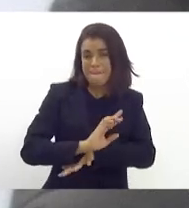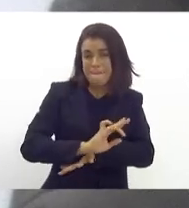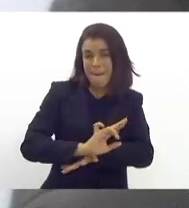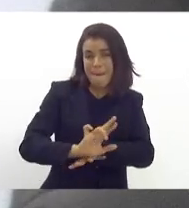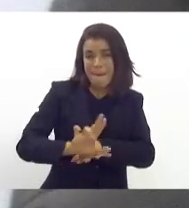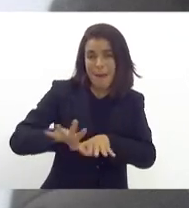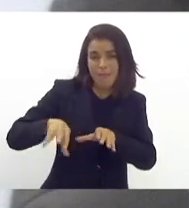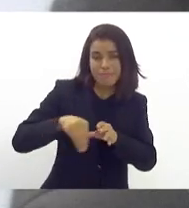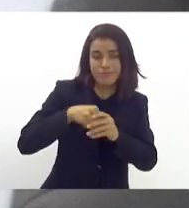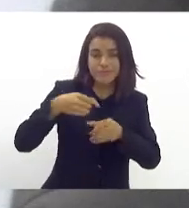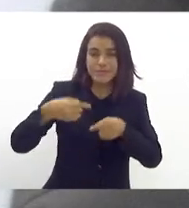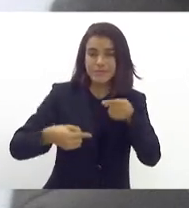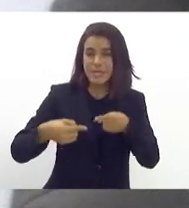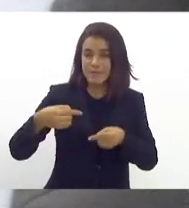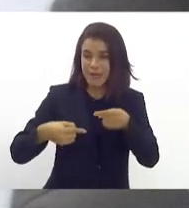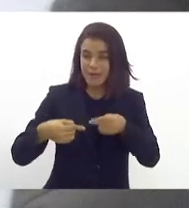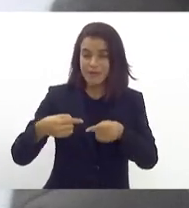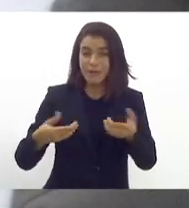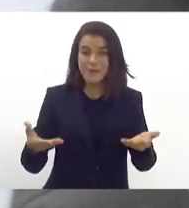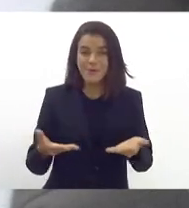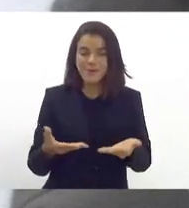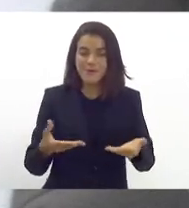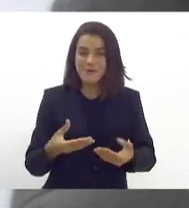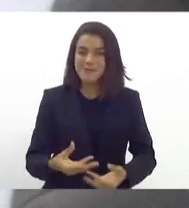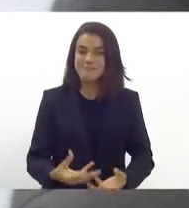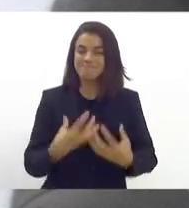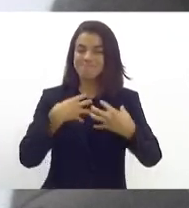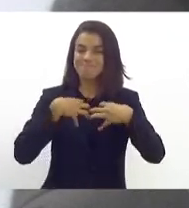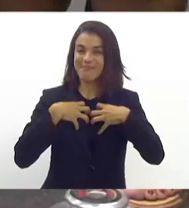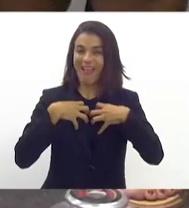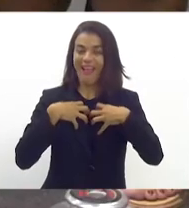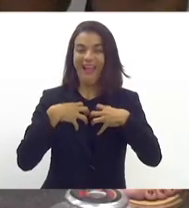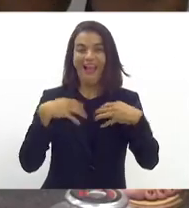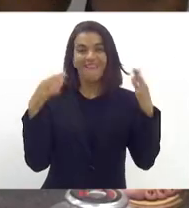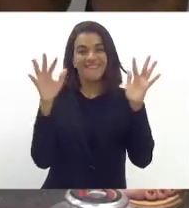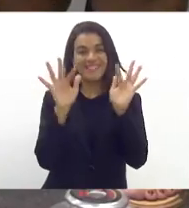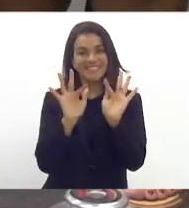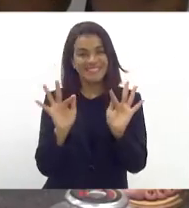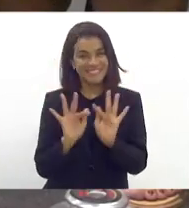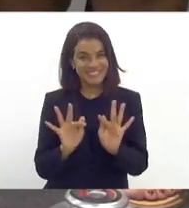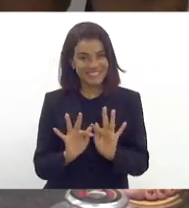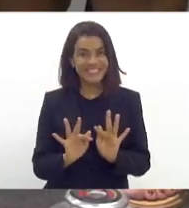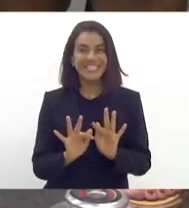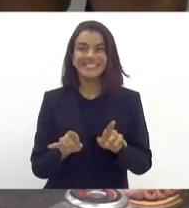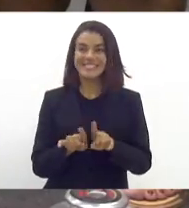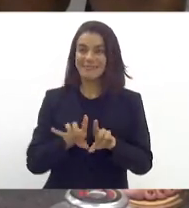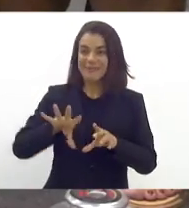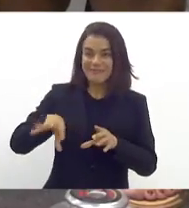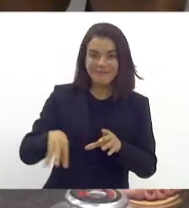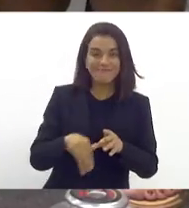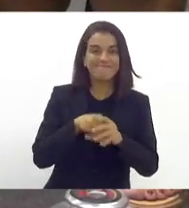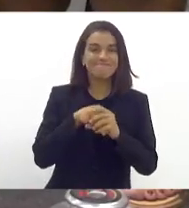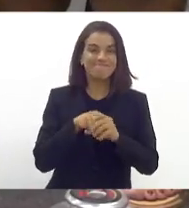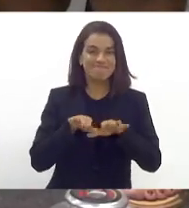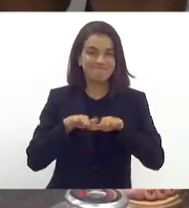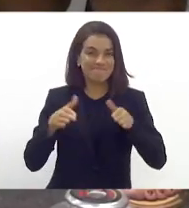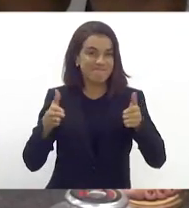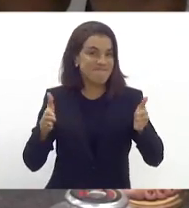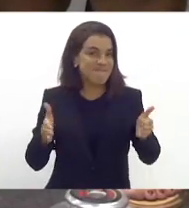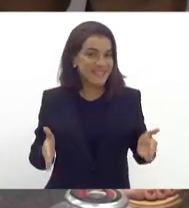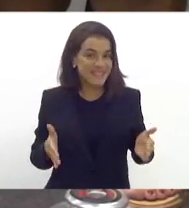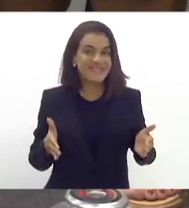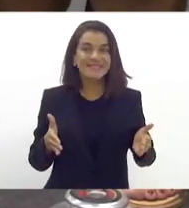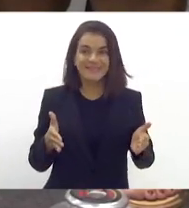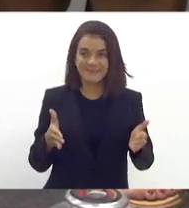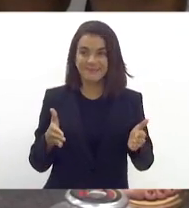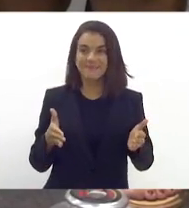debates hoje tá nos dando a alegria de estar conosco aqui já vai fazer parte dessa Nossa mesa a nossa mesa é grande muita